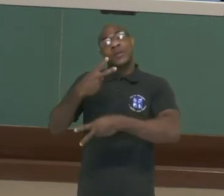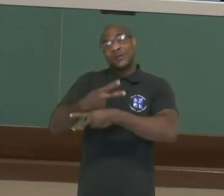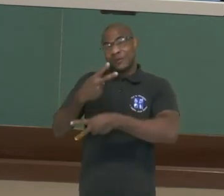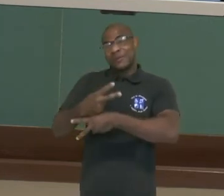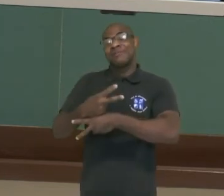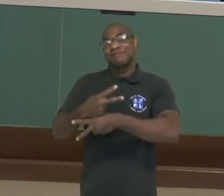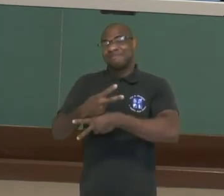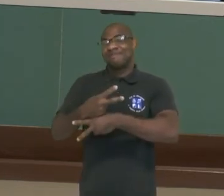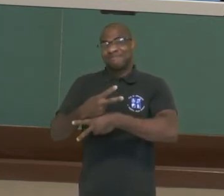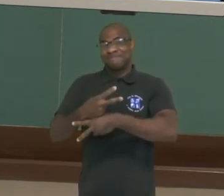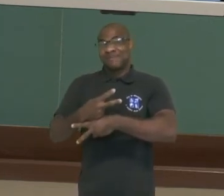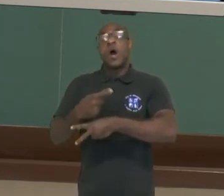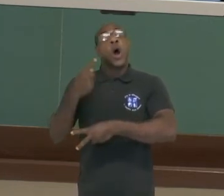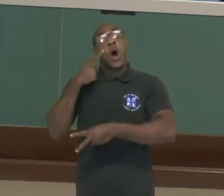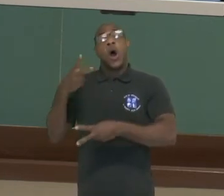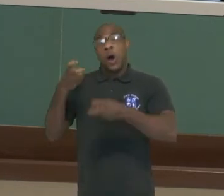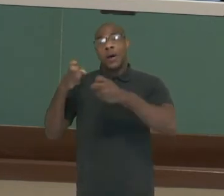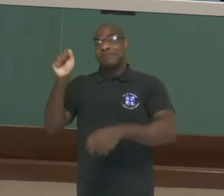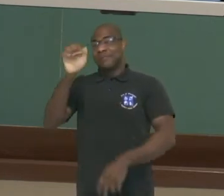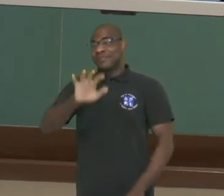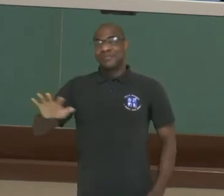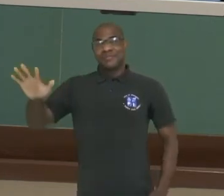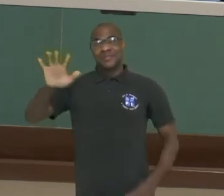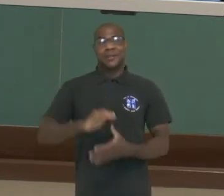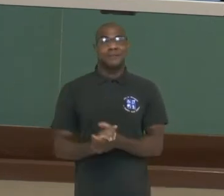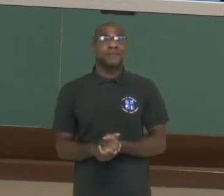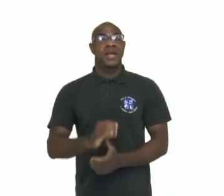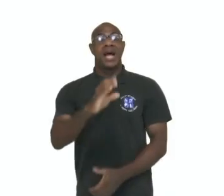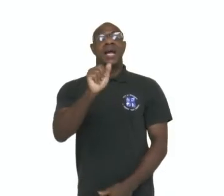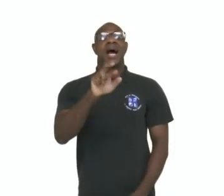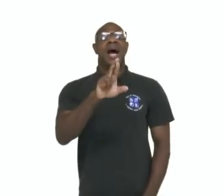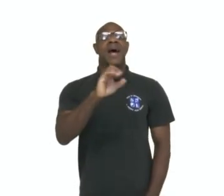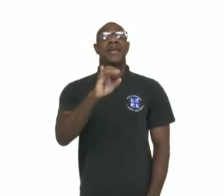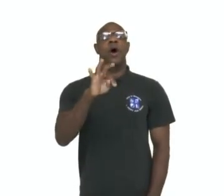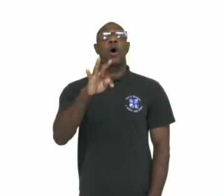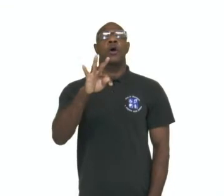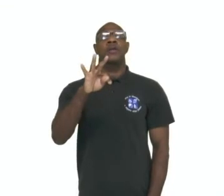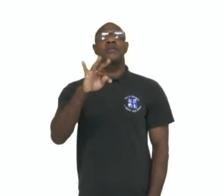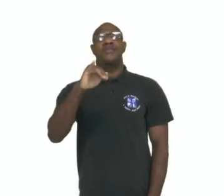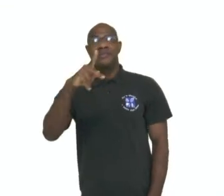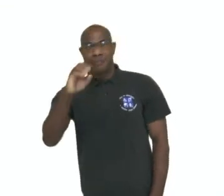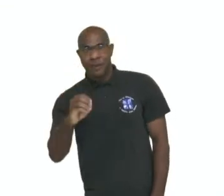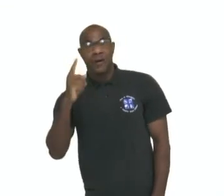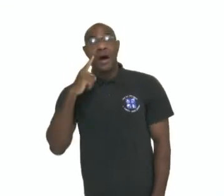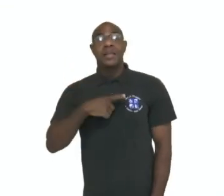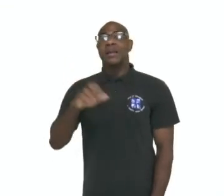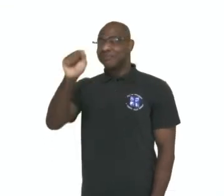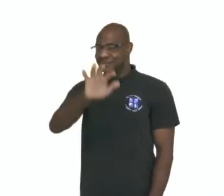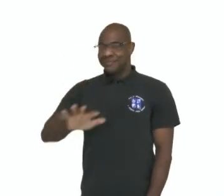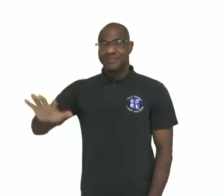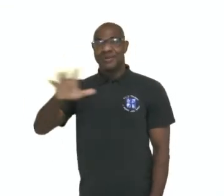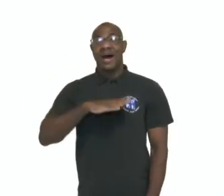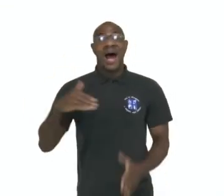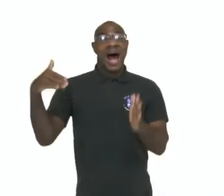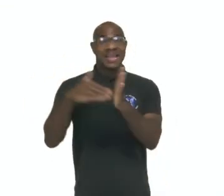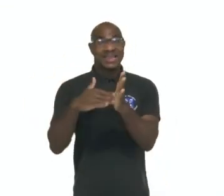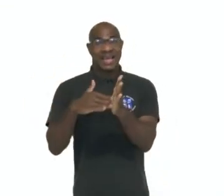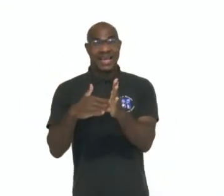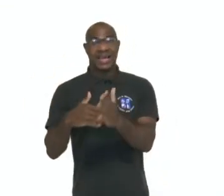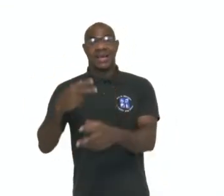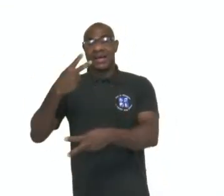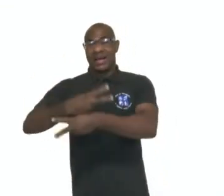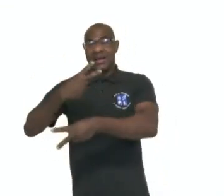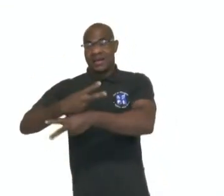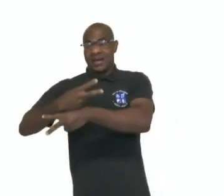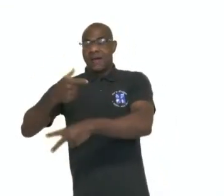cromossomos. Vamos analisar o cariótipo. Então, aqui nós temos até o